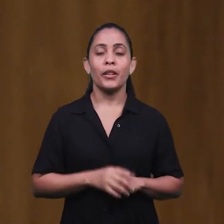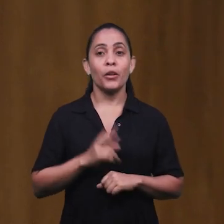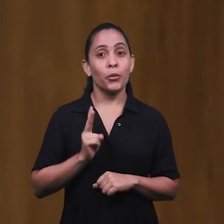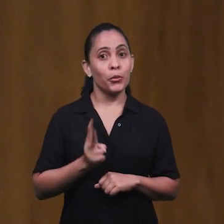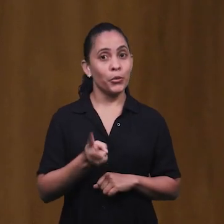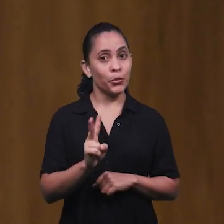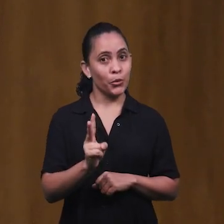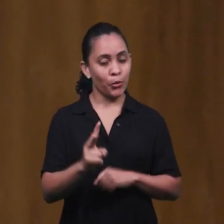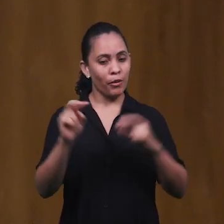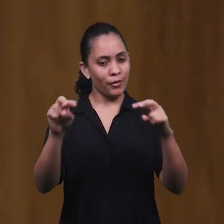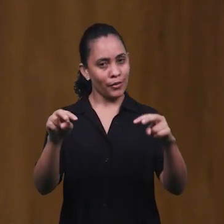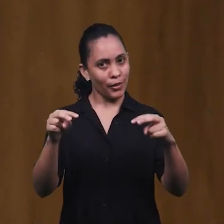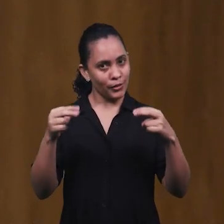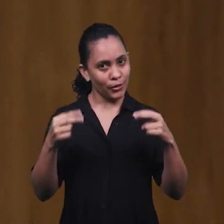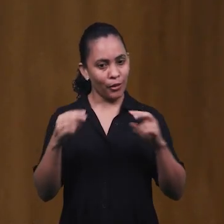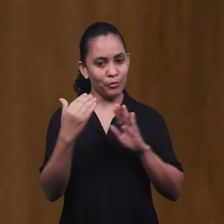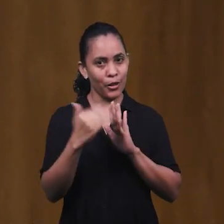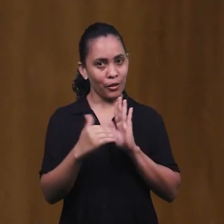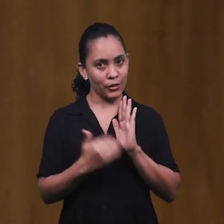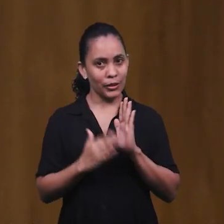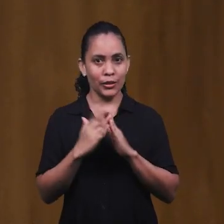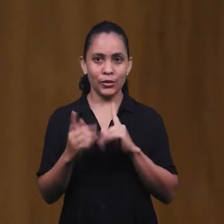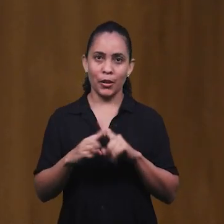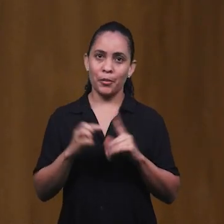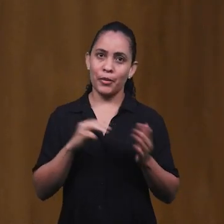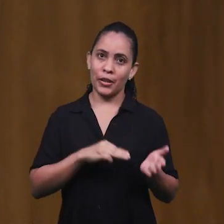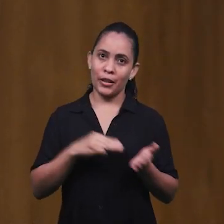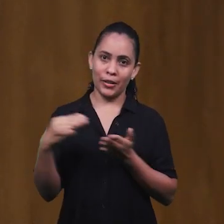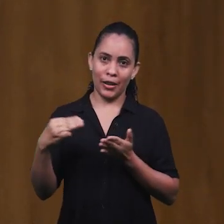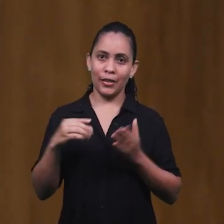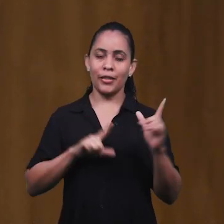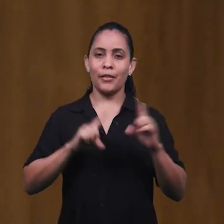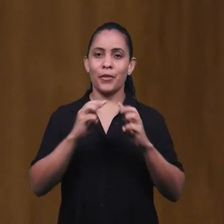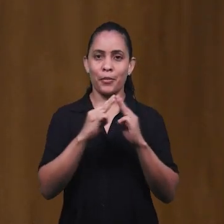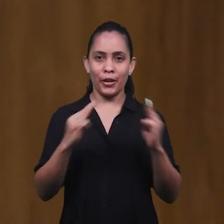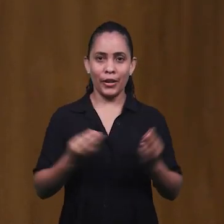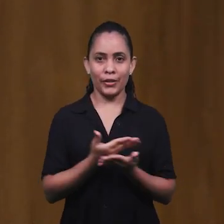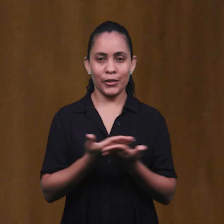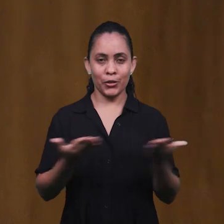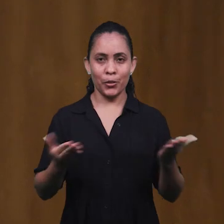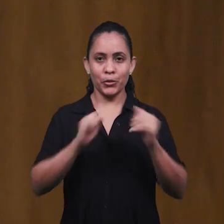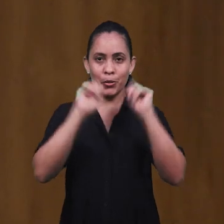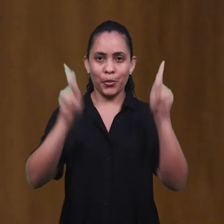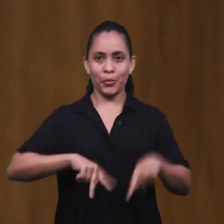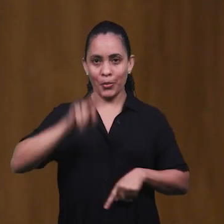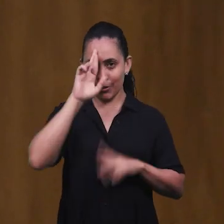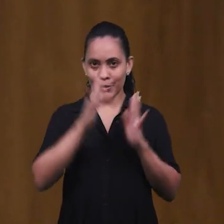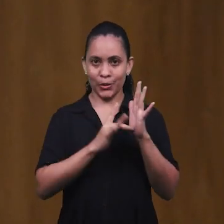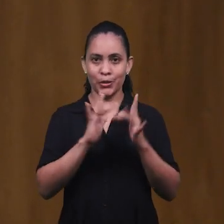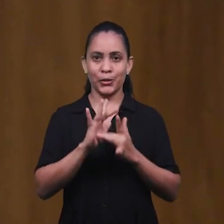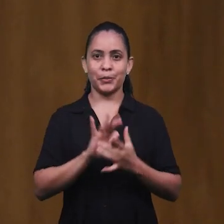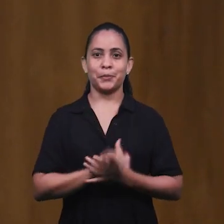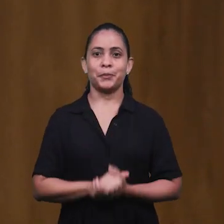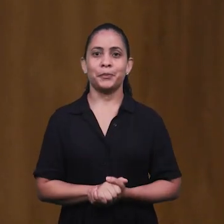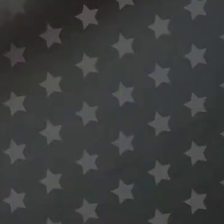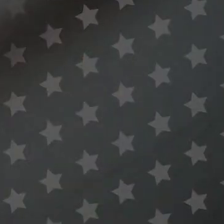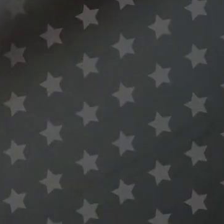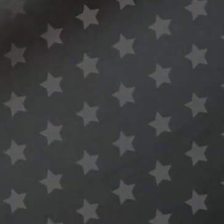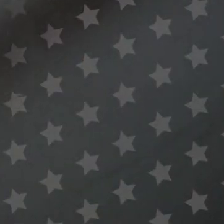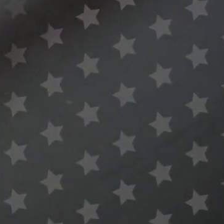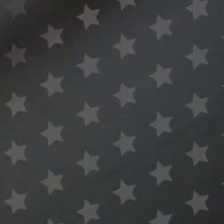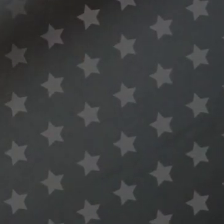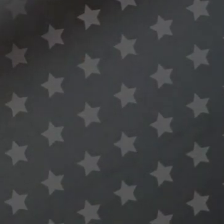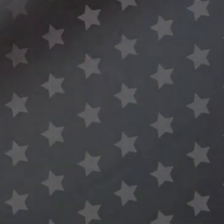e continue assistindo conosco a programação da Igreja Maranata na TV Manaim e desejamos a todos a paz do Senhor Jesus.